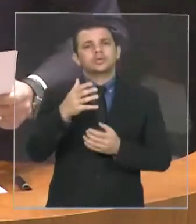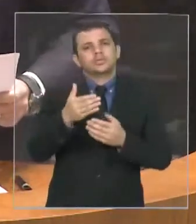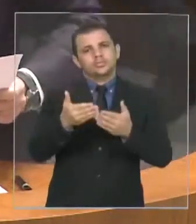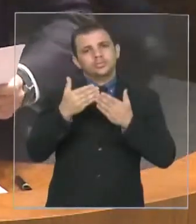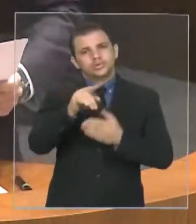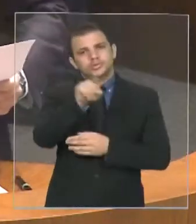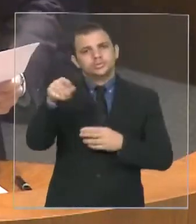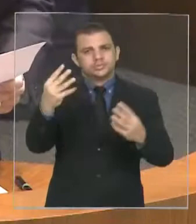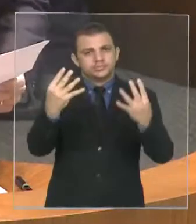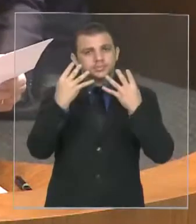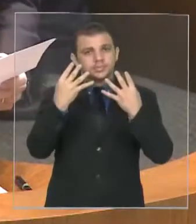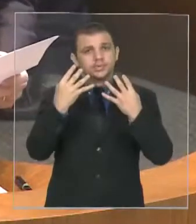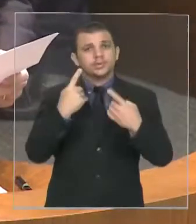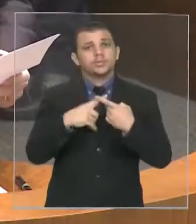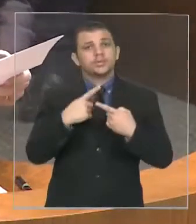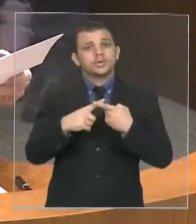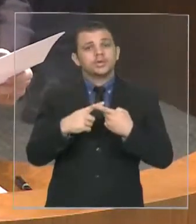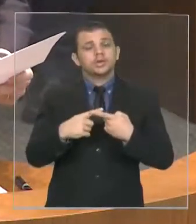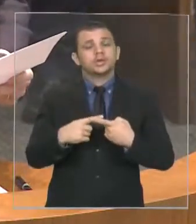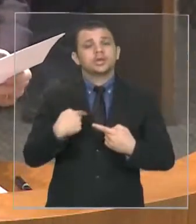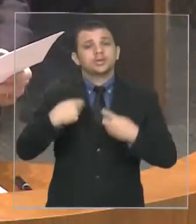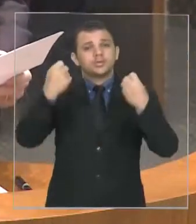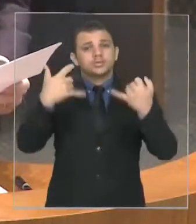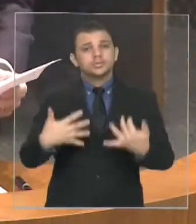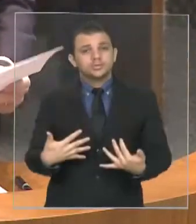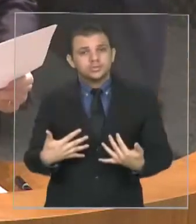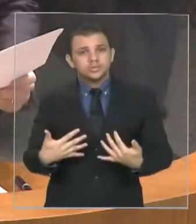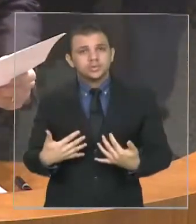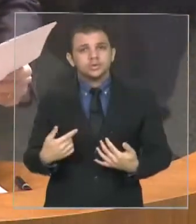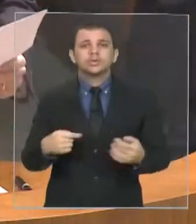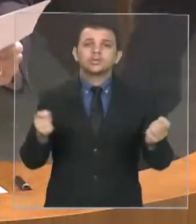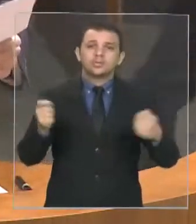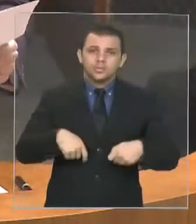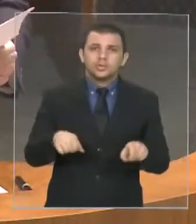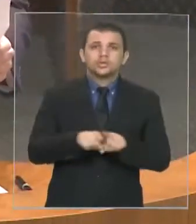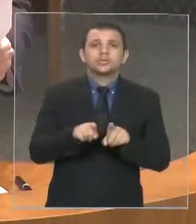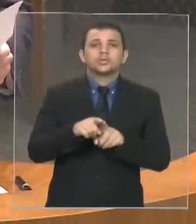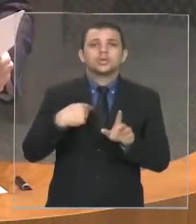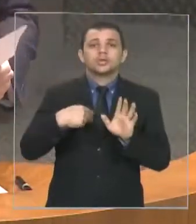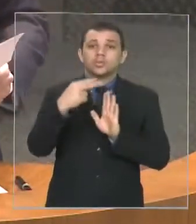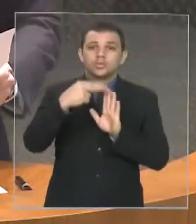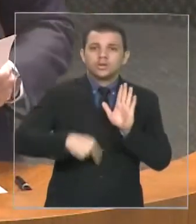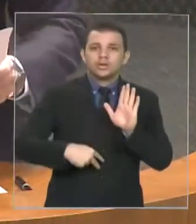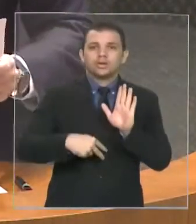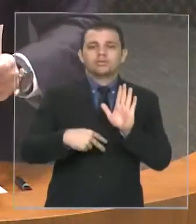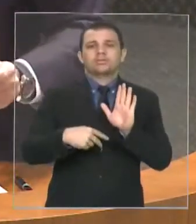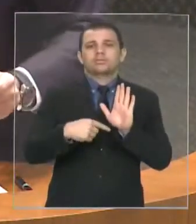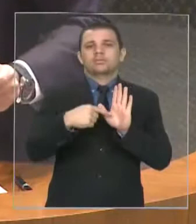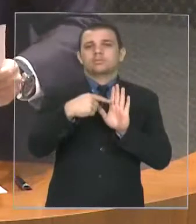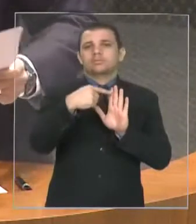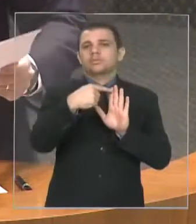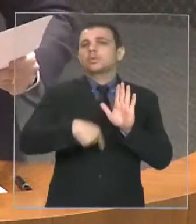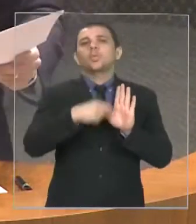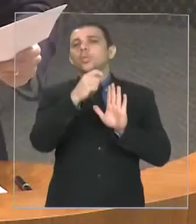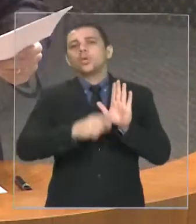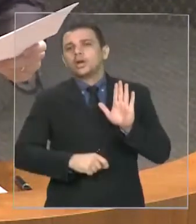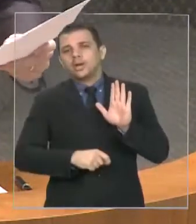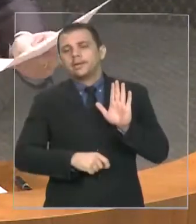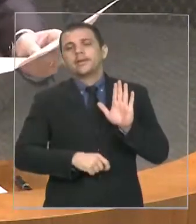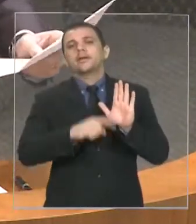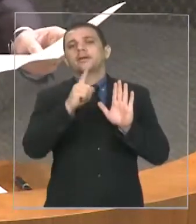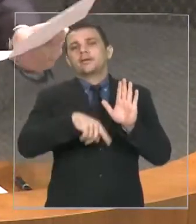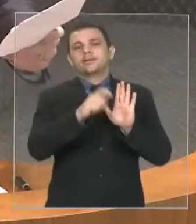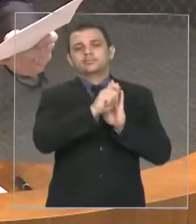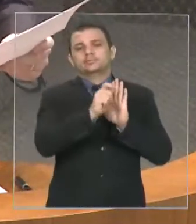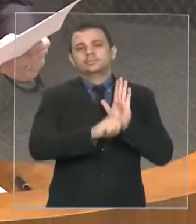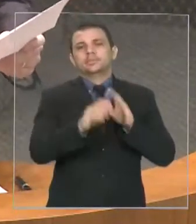atenção para que eu possa aqui ler a ementa enganosa desta medida provisória.